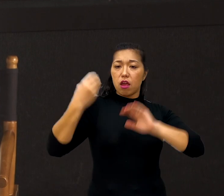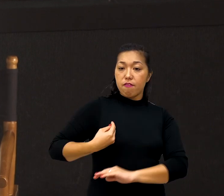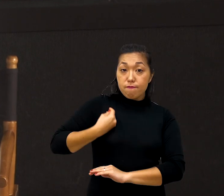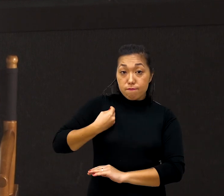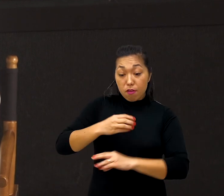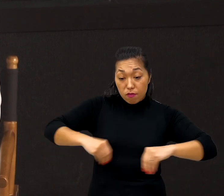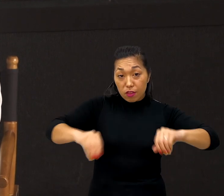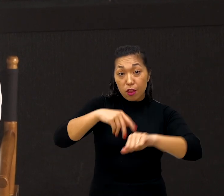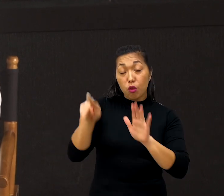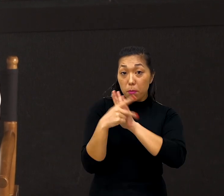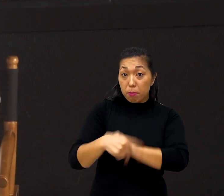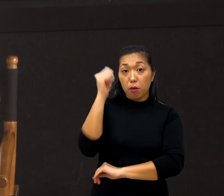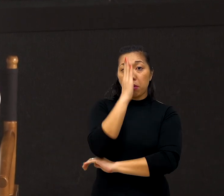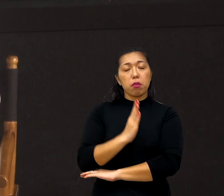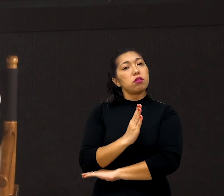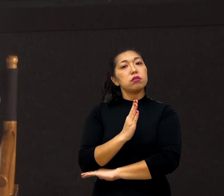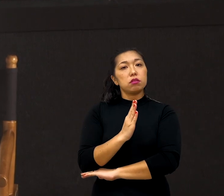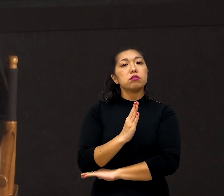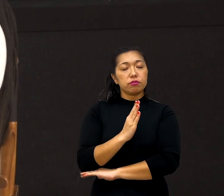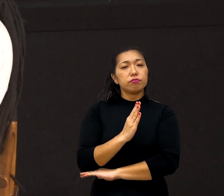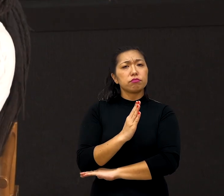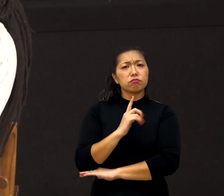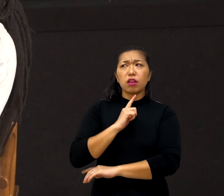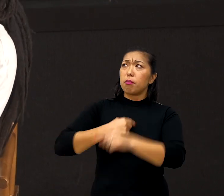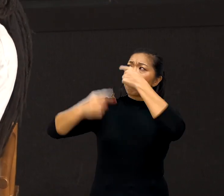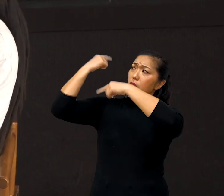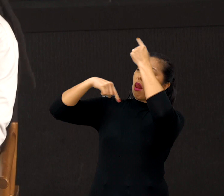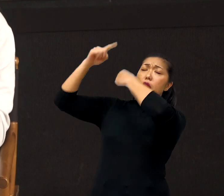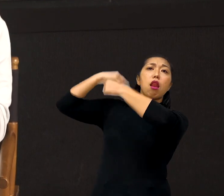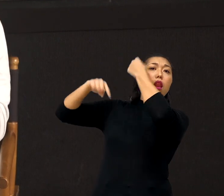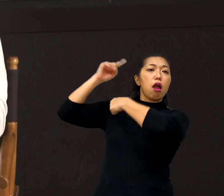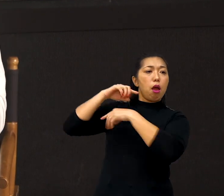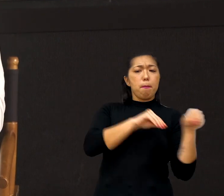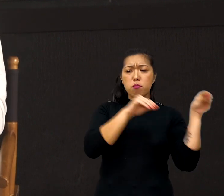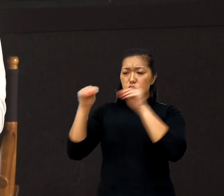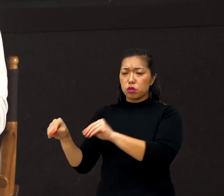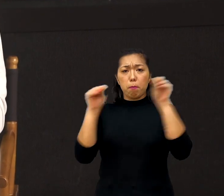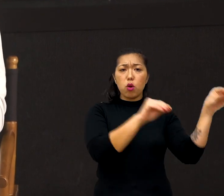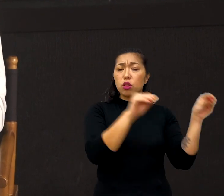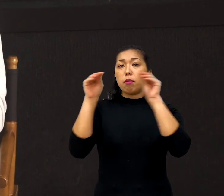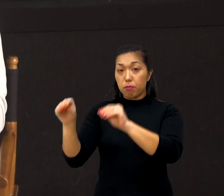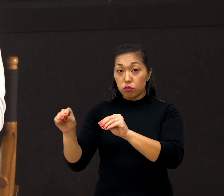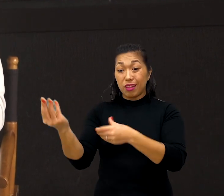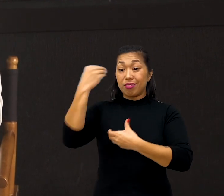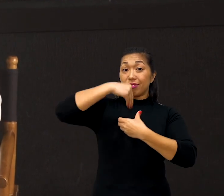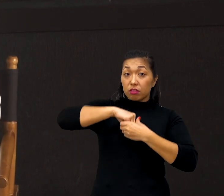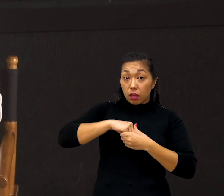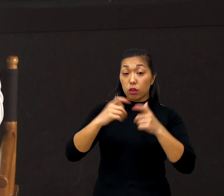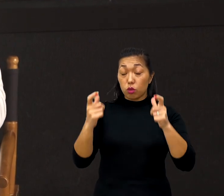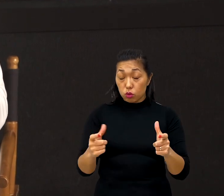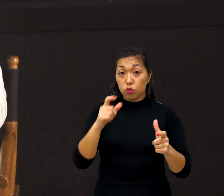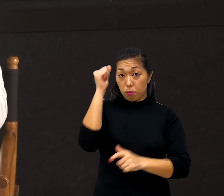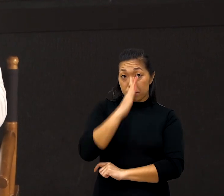vive no território brasileiro, contando com o silêncio que vários migram a migração interna dentro